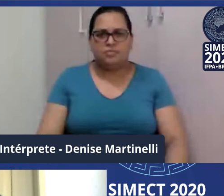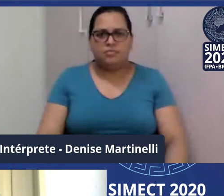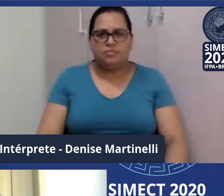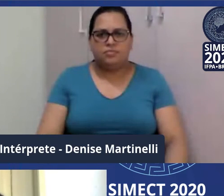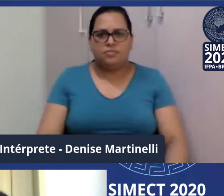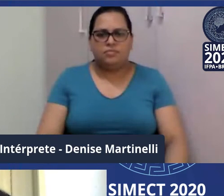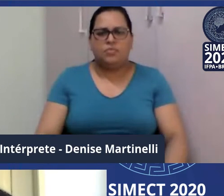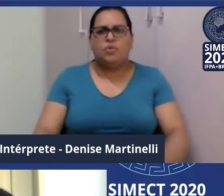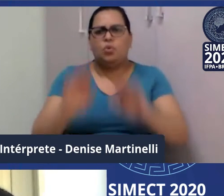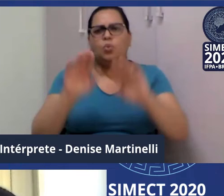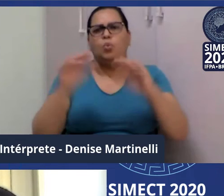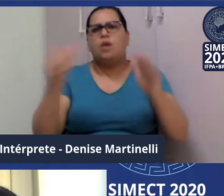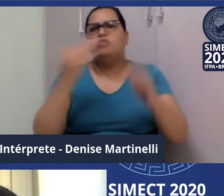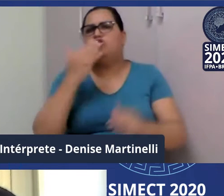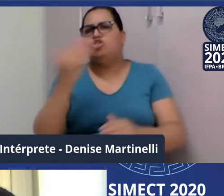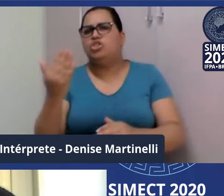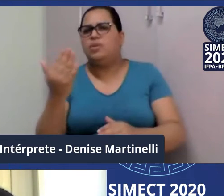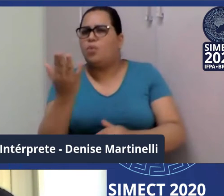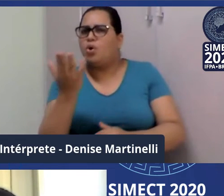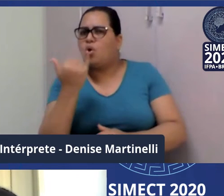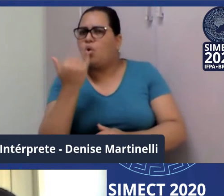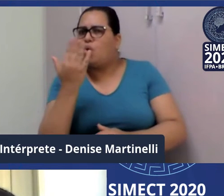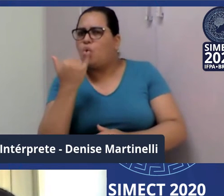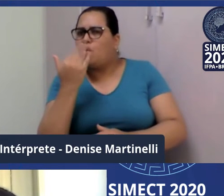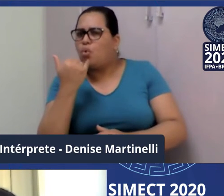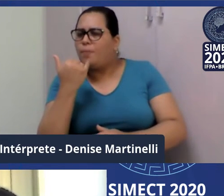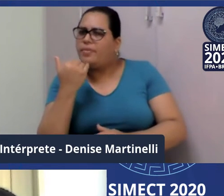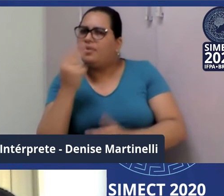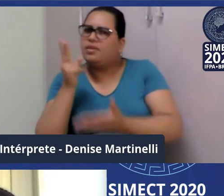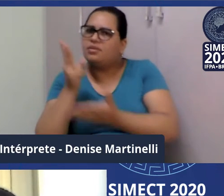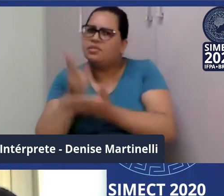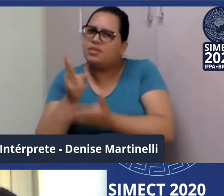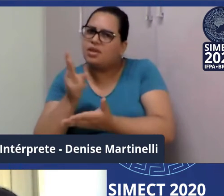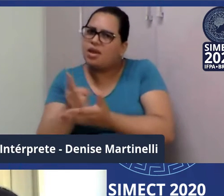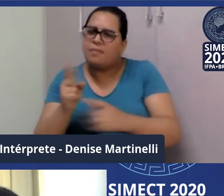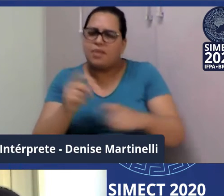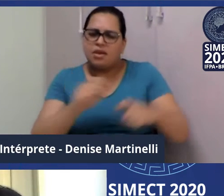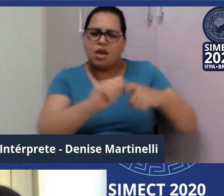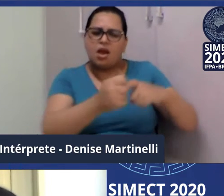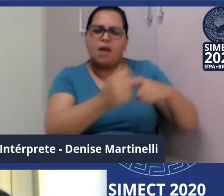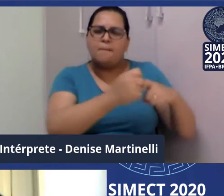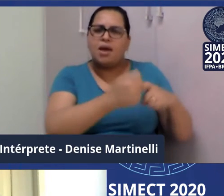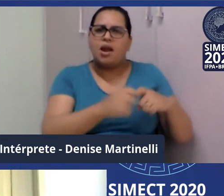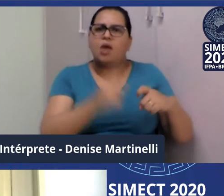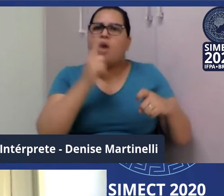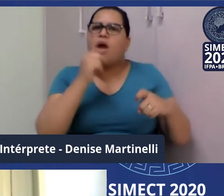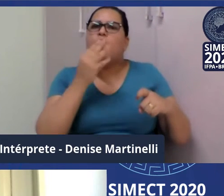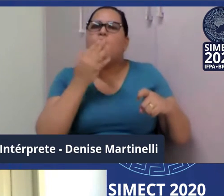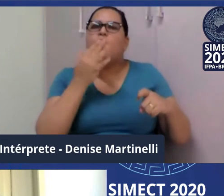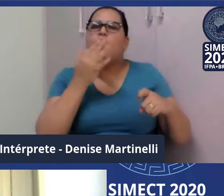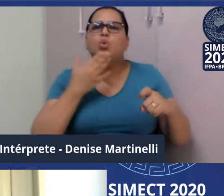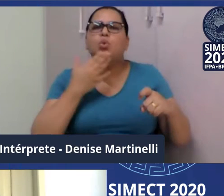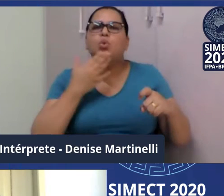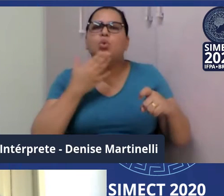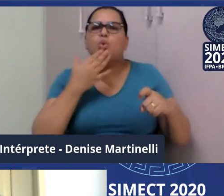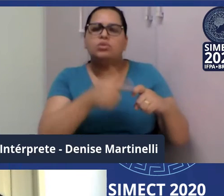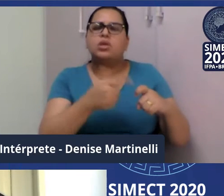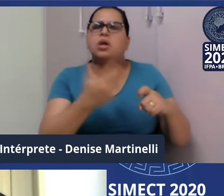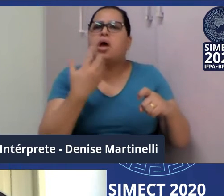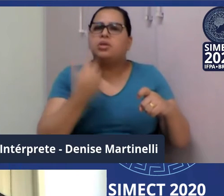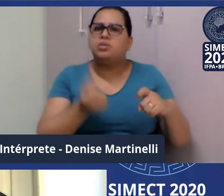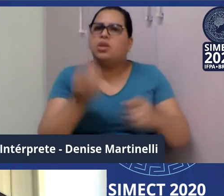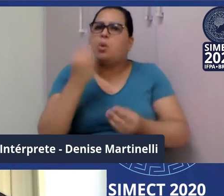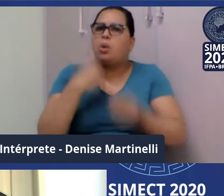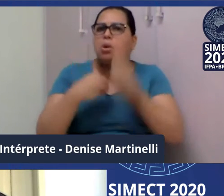Qual o tipo de alimentação que é mais frequente, que os camarões de água doce mais aceitam? Estão perguntando aqui no